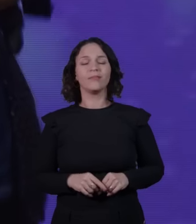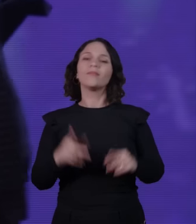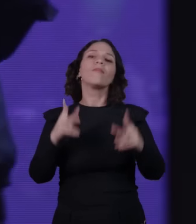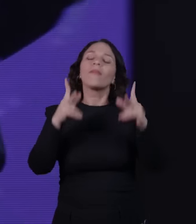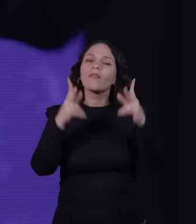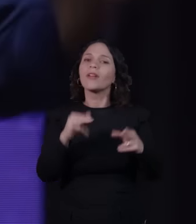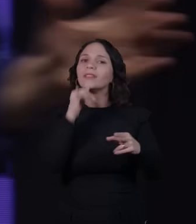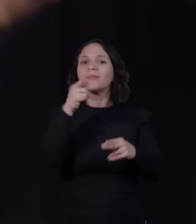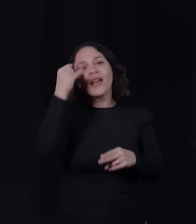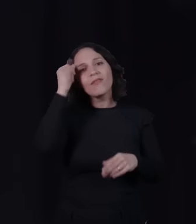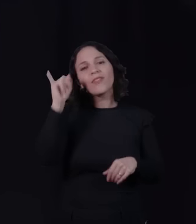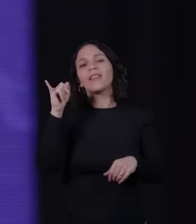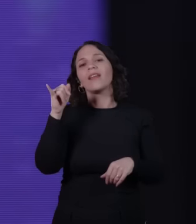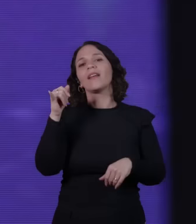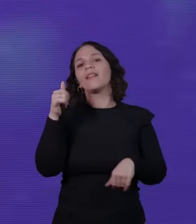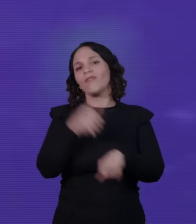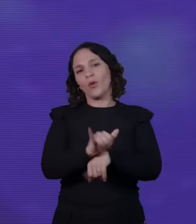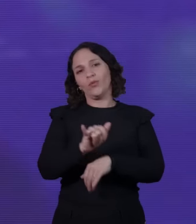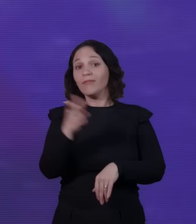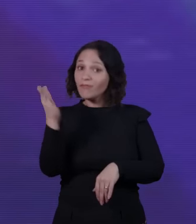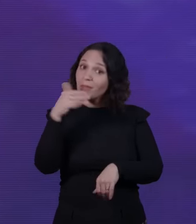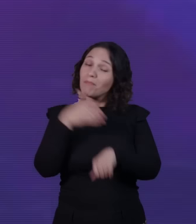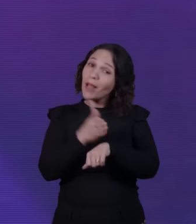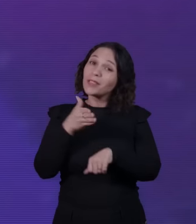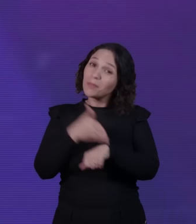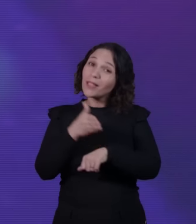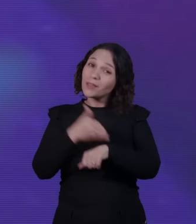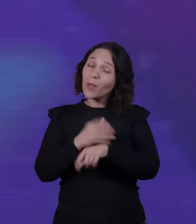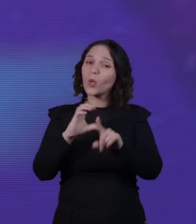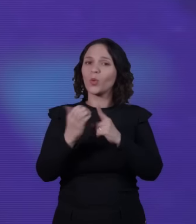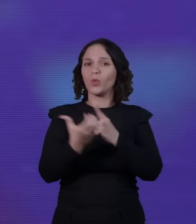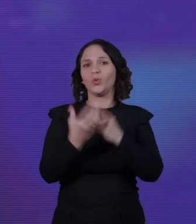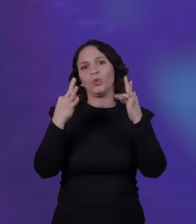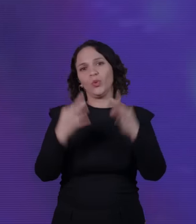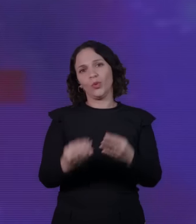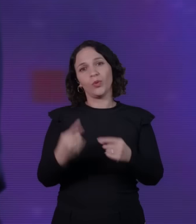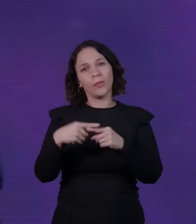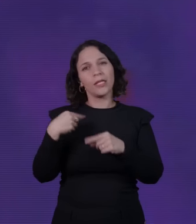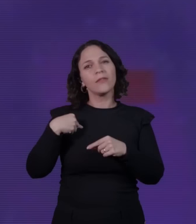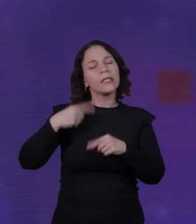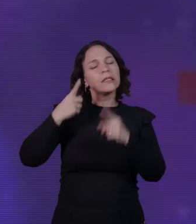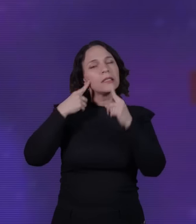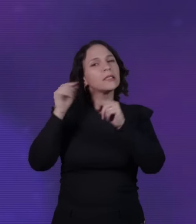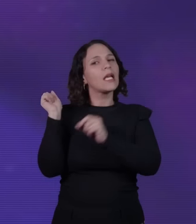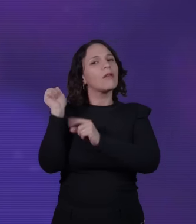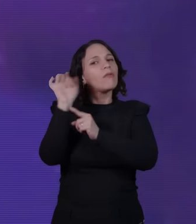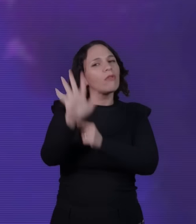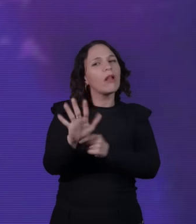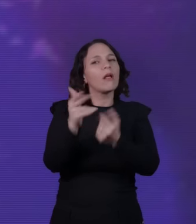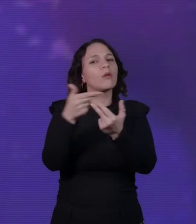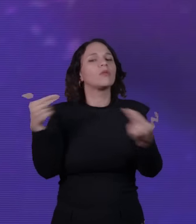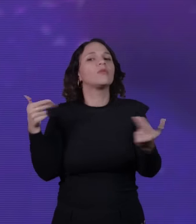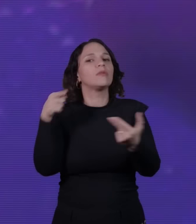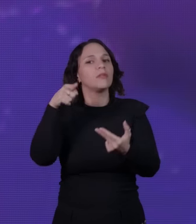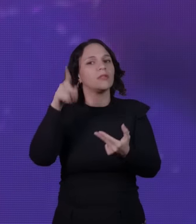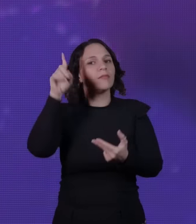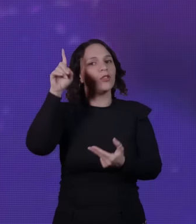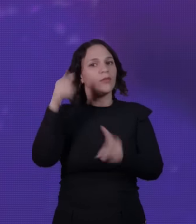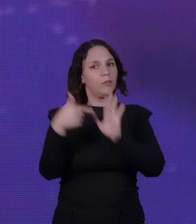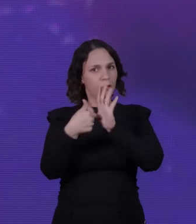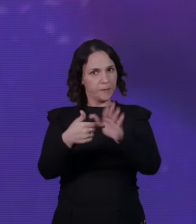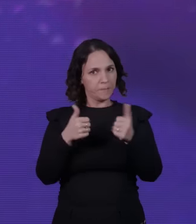campanha. Não deixe de participar de nenhum dos cultos, porque tem muita revelação que Deus vai trazer